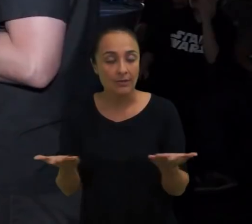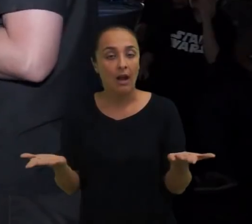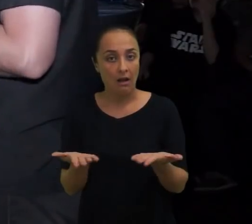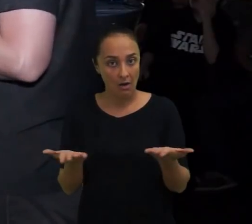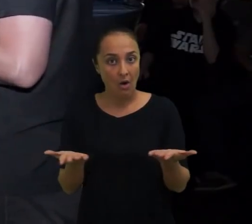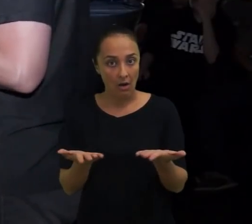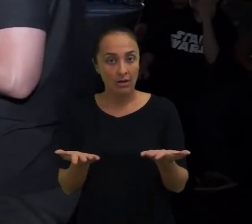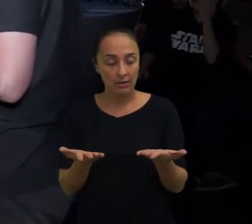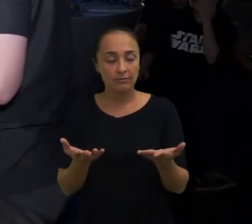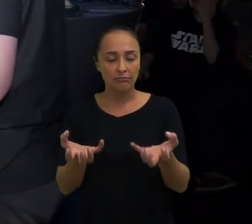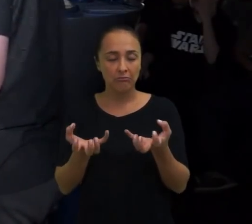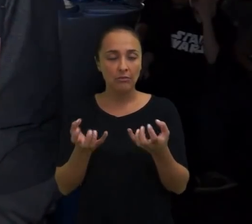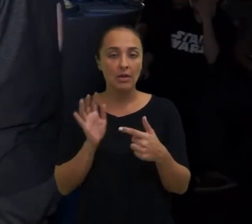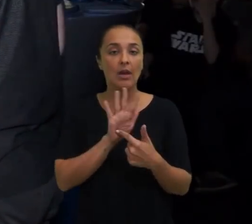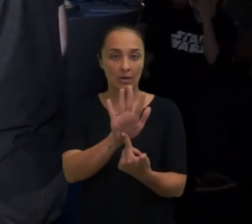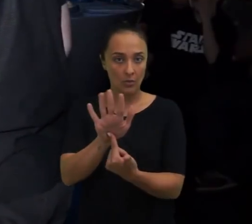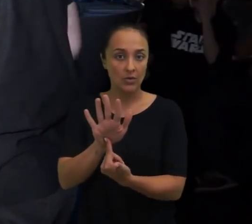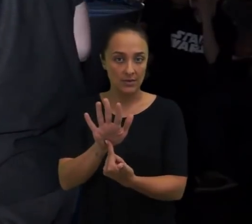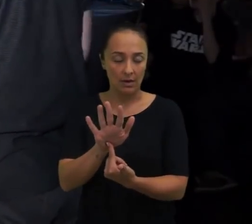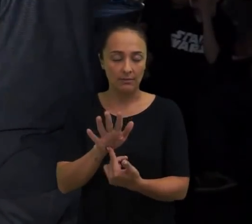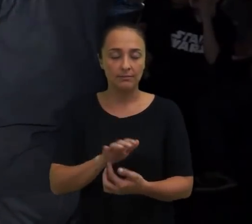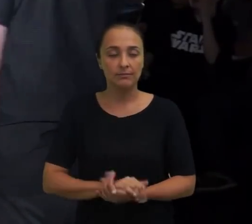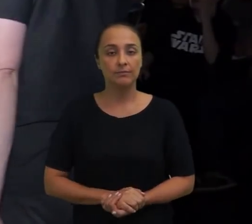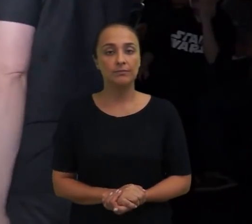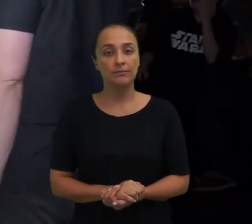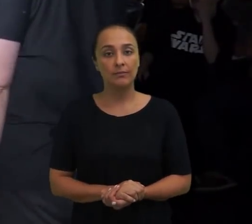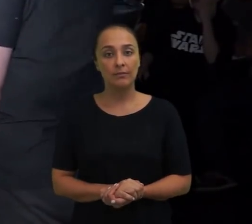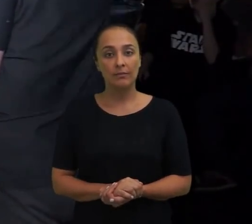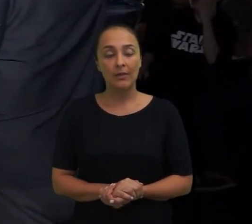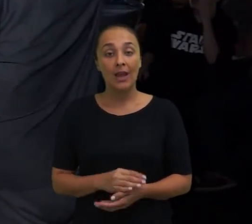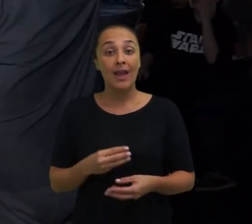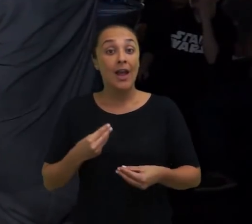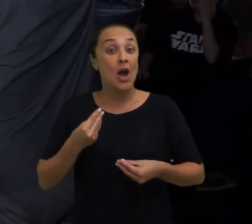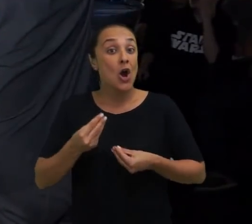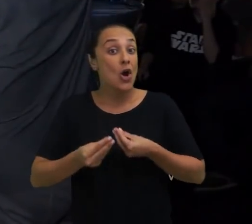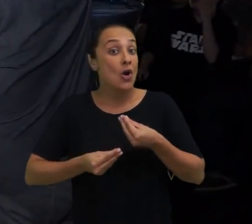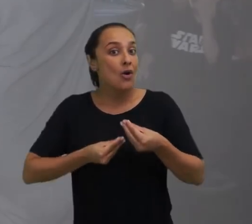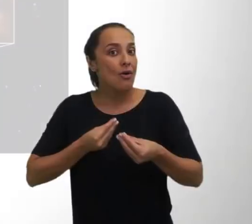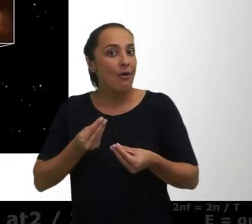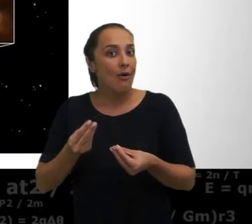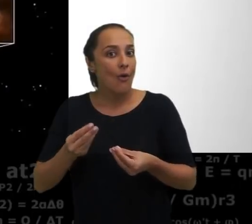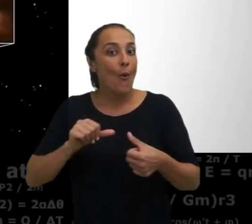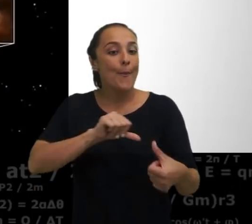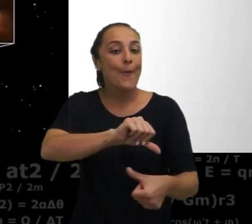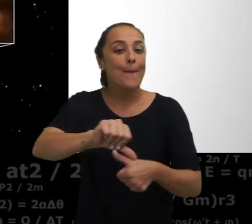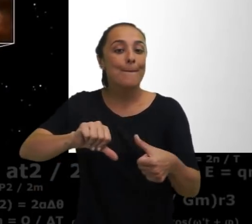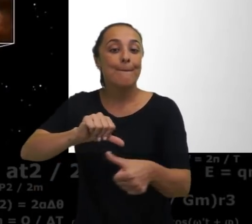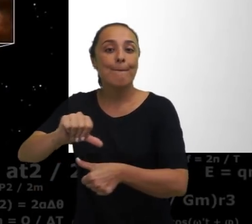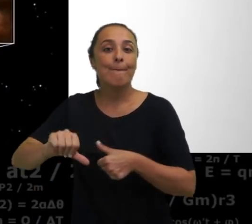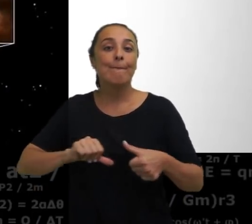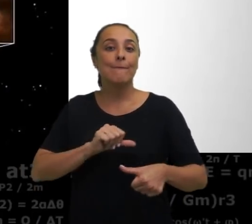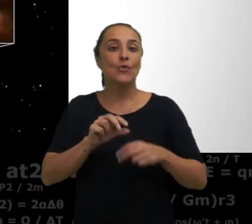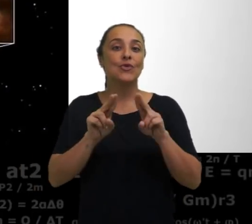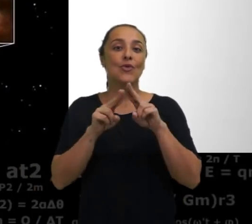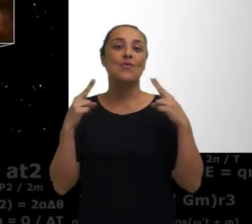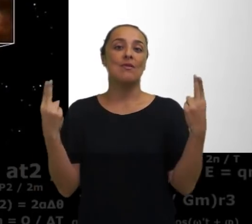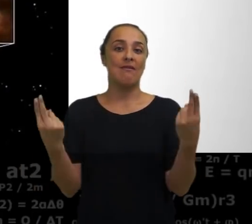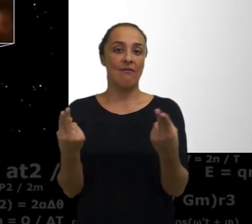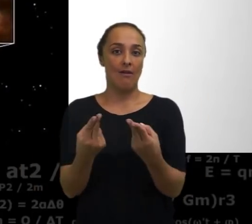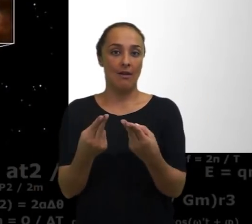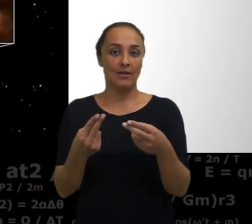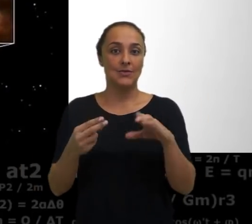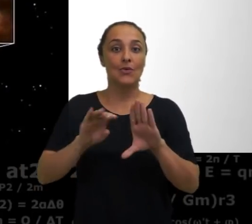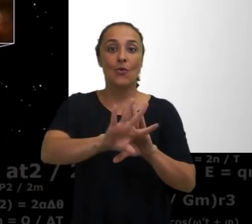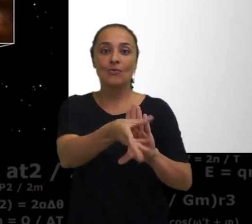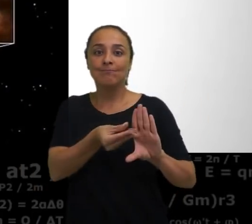se transforma ao longo da história do universo. Tá? O que exatamente é que acontece? A energia liberada pelo material